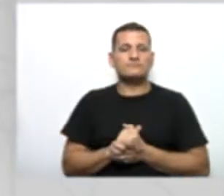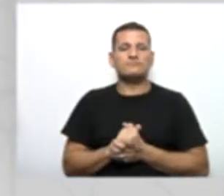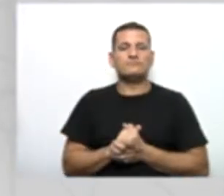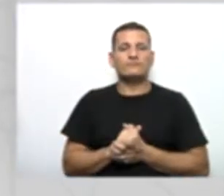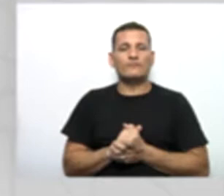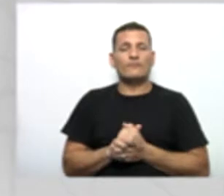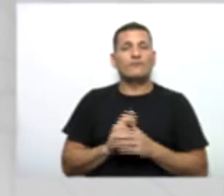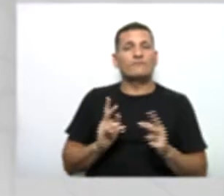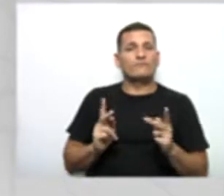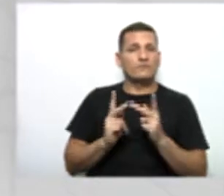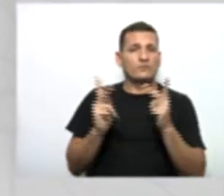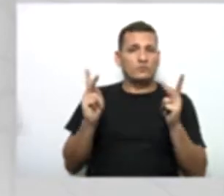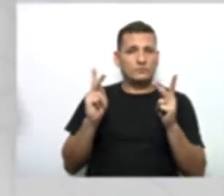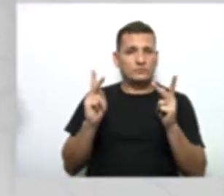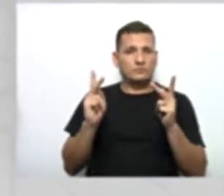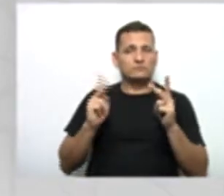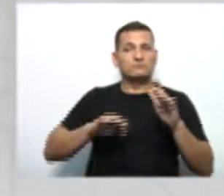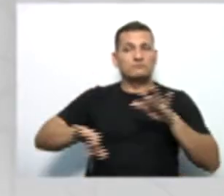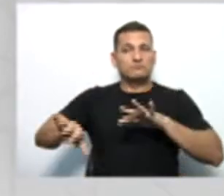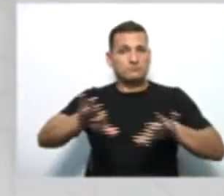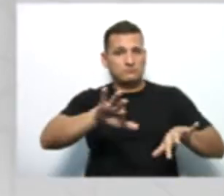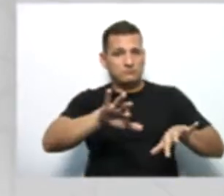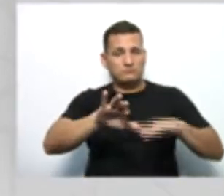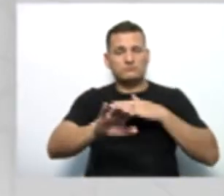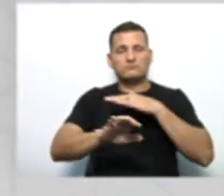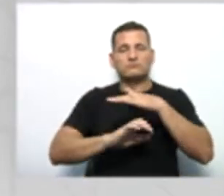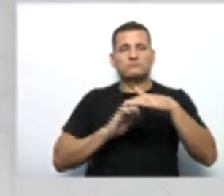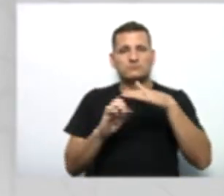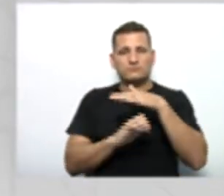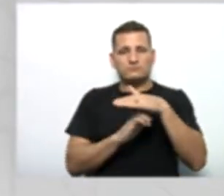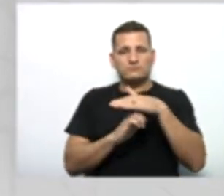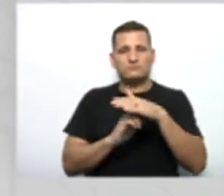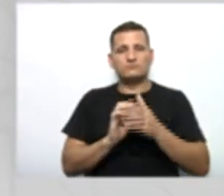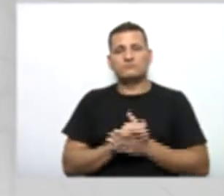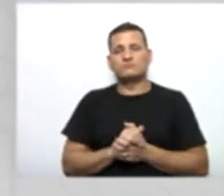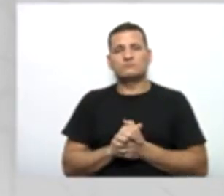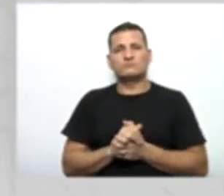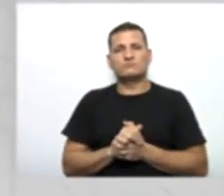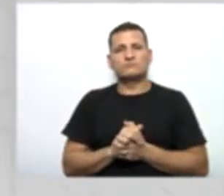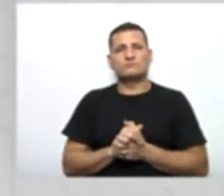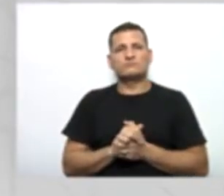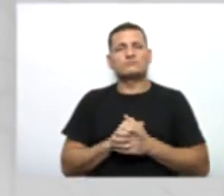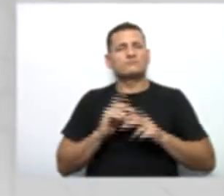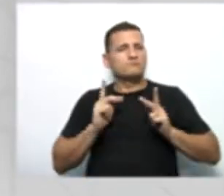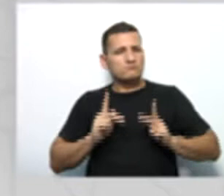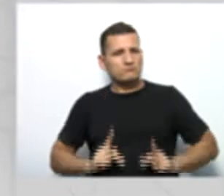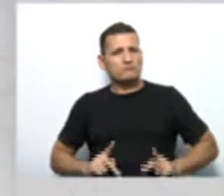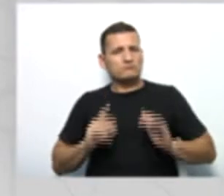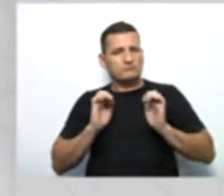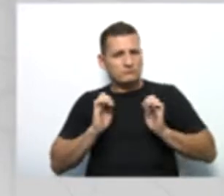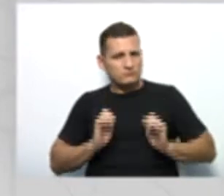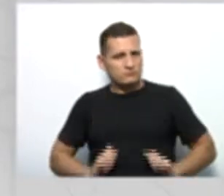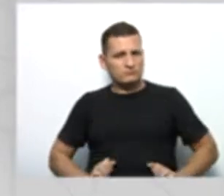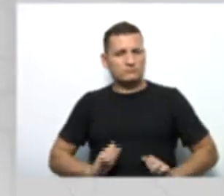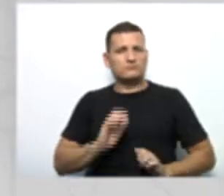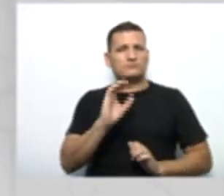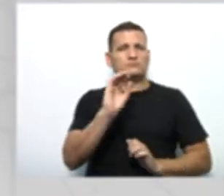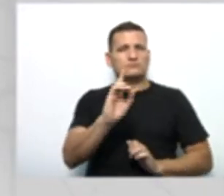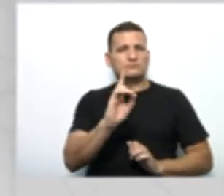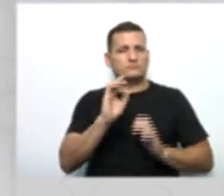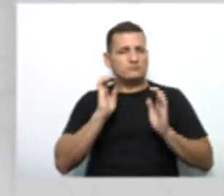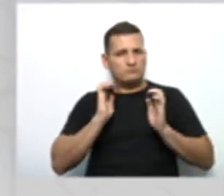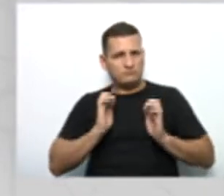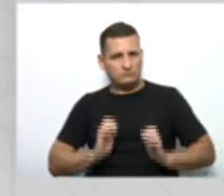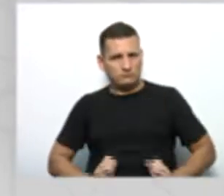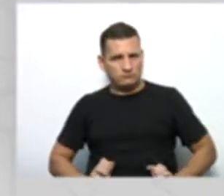valores individuais e empresariais, conduta ética, código de ética, relacionamentos interpessoais e